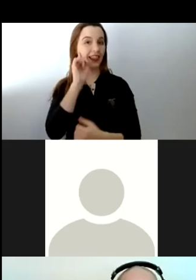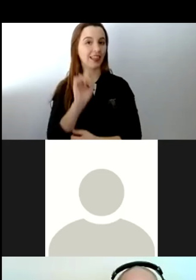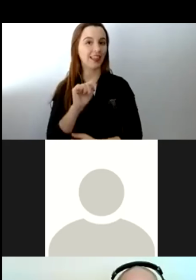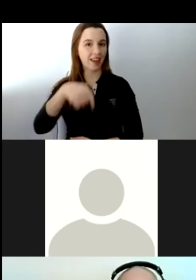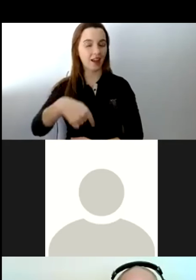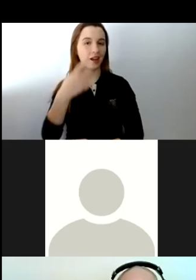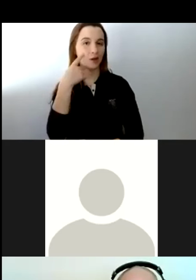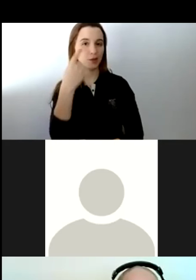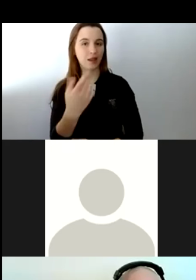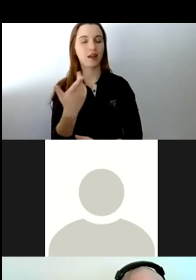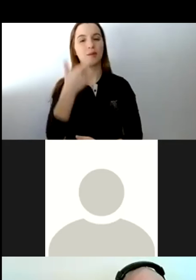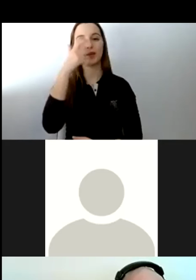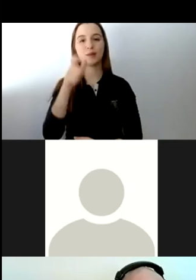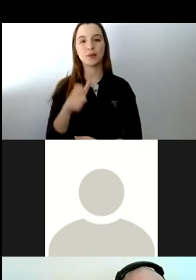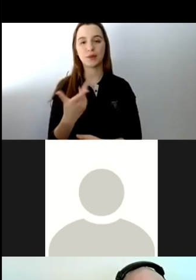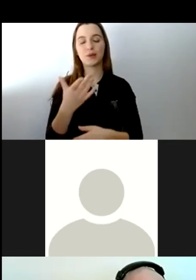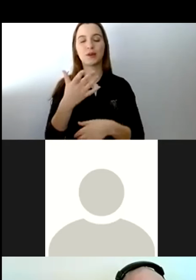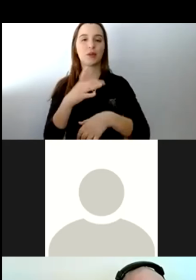para a pessoa com doença rara.